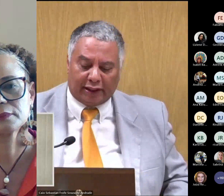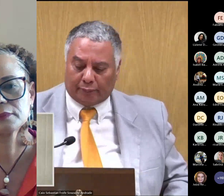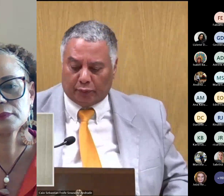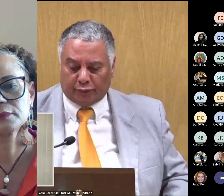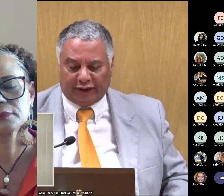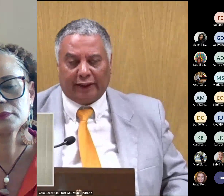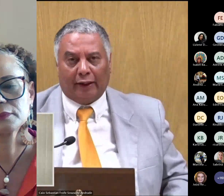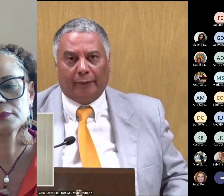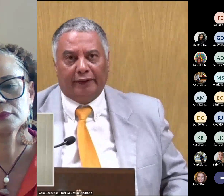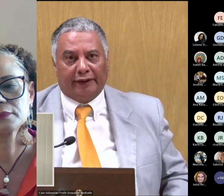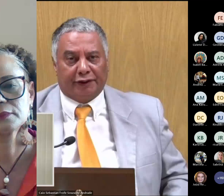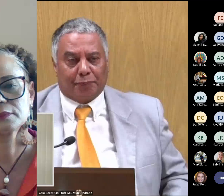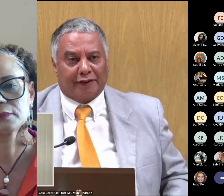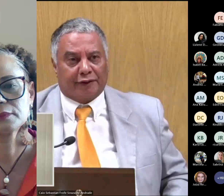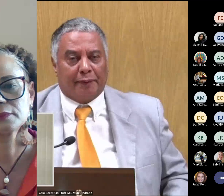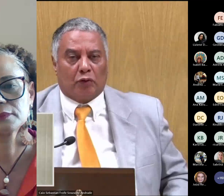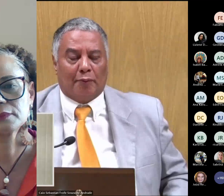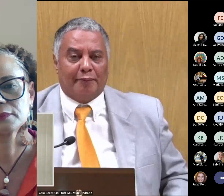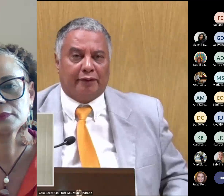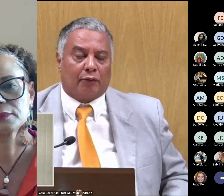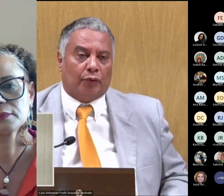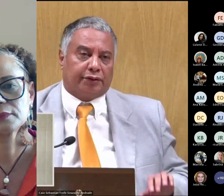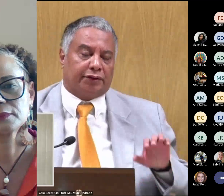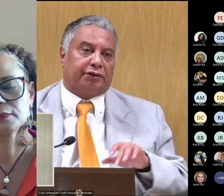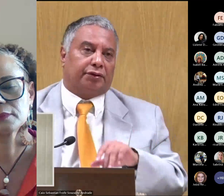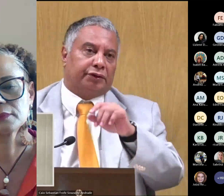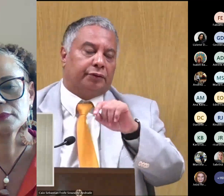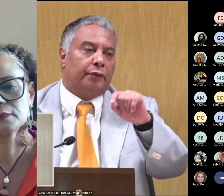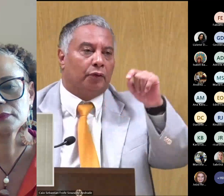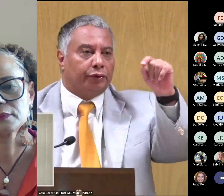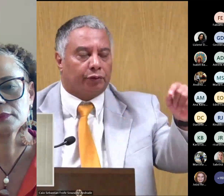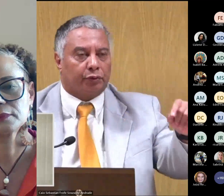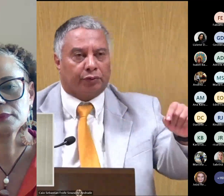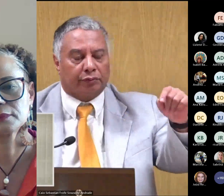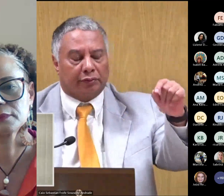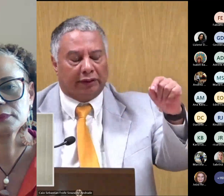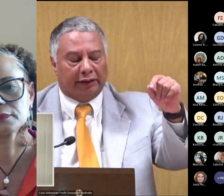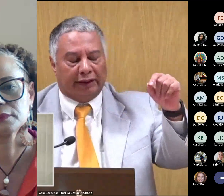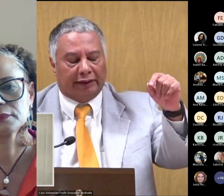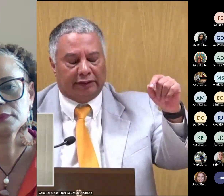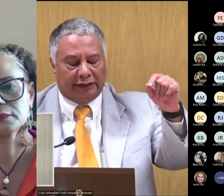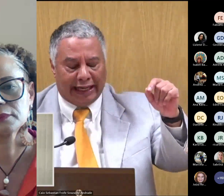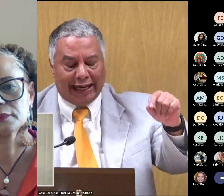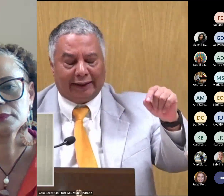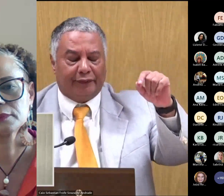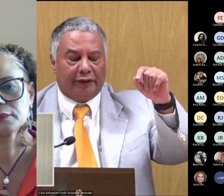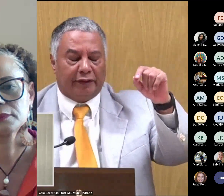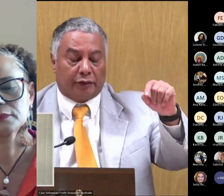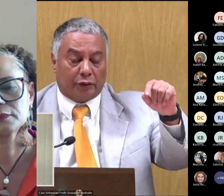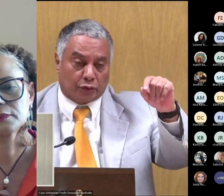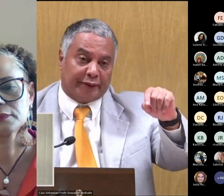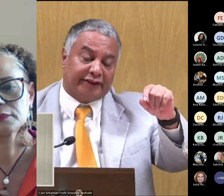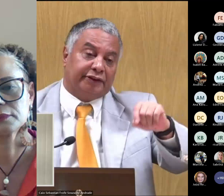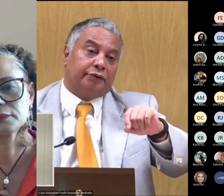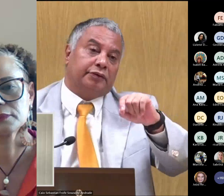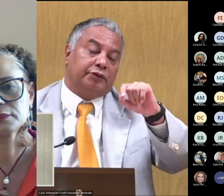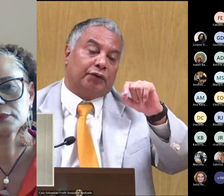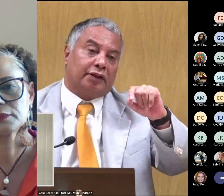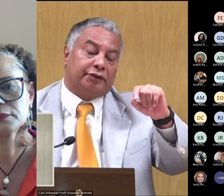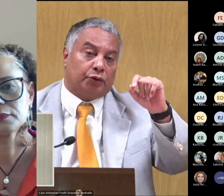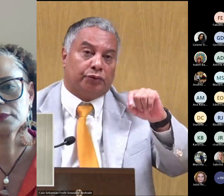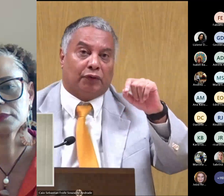Ministério Público Federal a gente participa como amigo da corte a gente eu digo o Instituto Eh Iara que eu tô presidindo